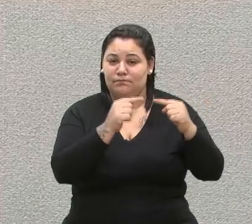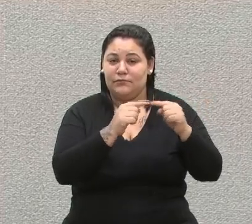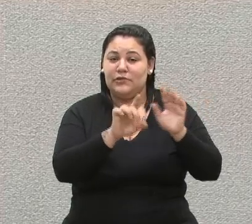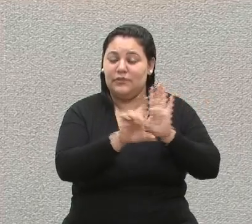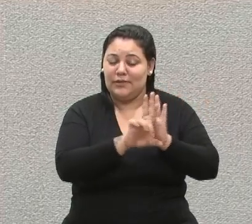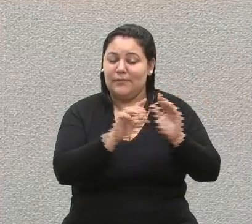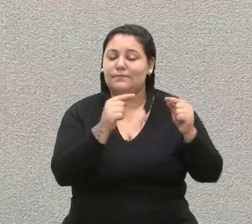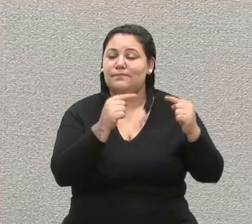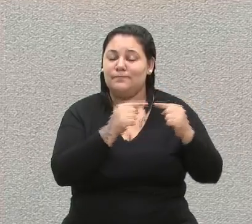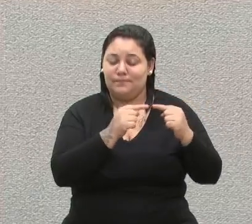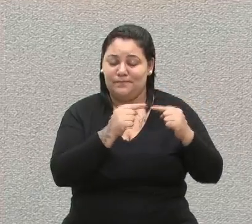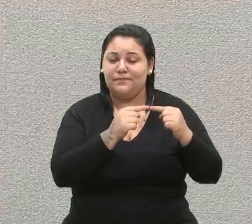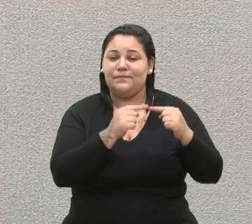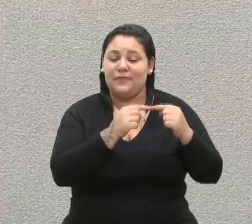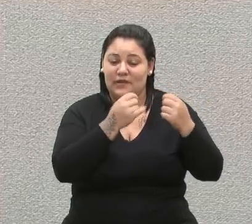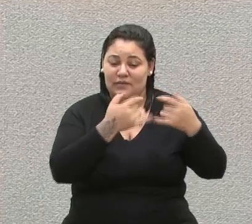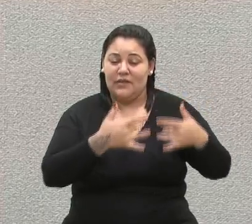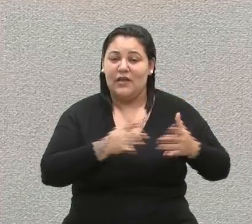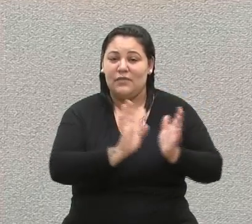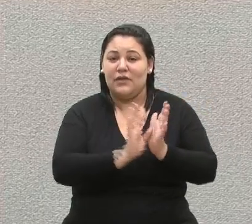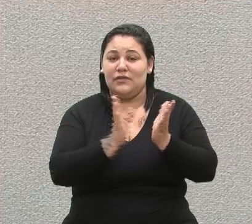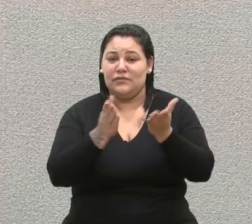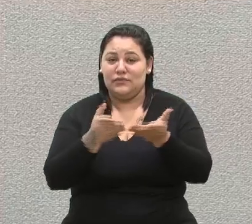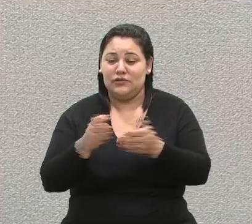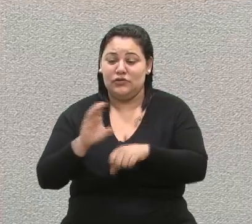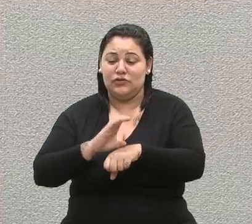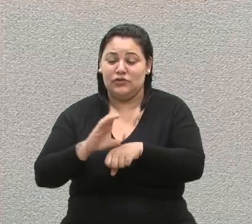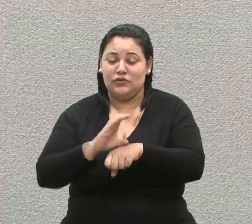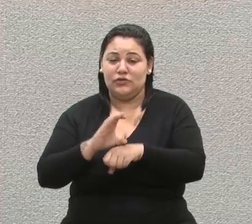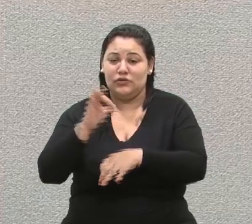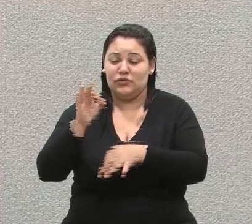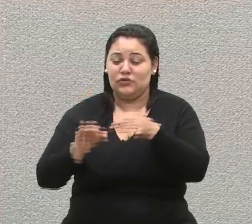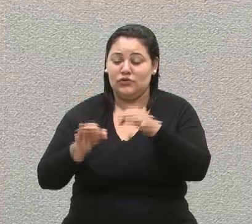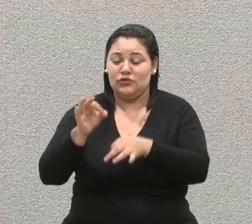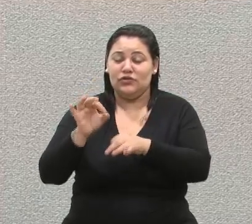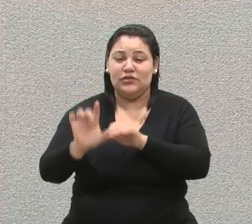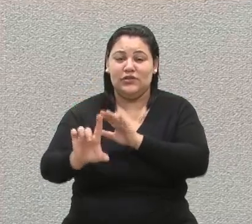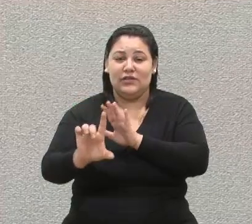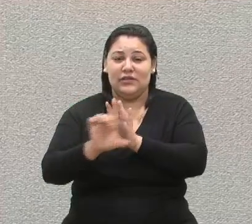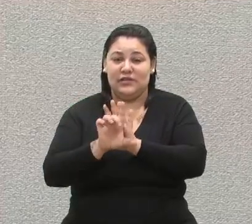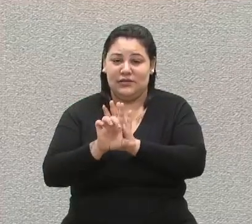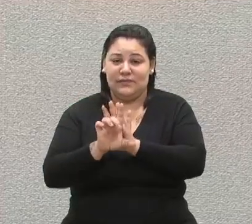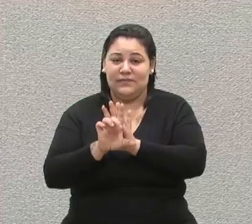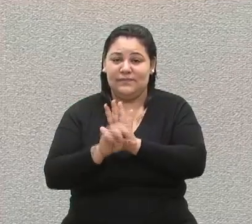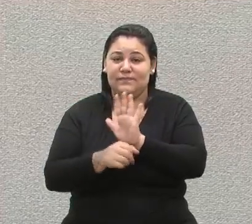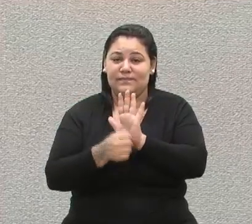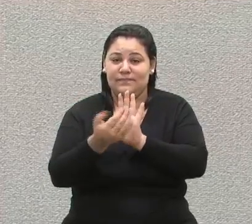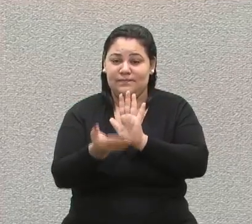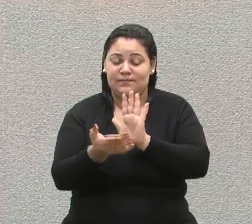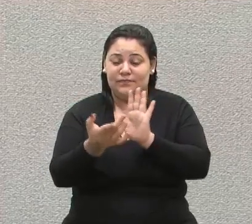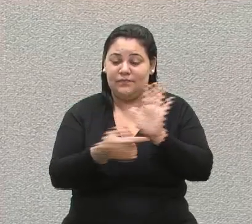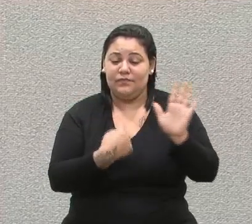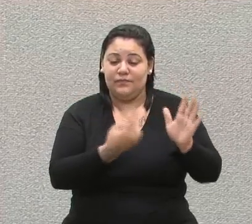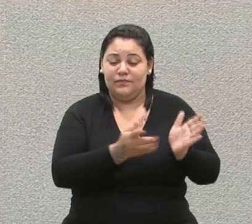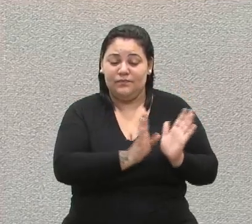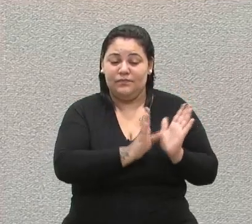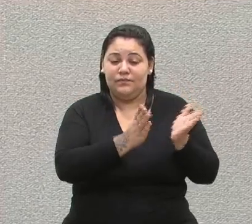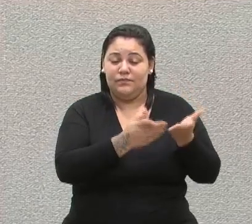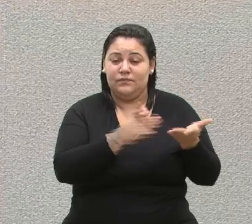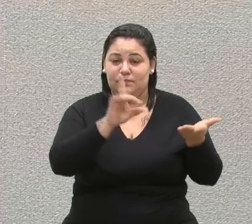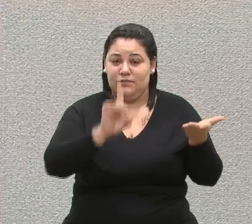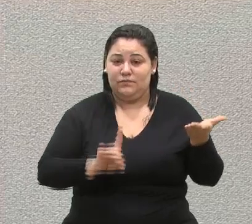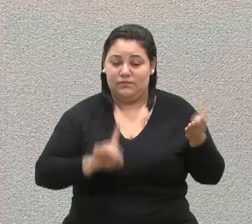legalidade, exarado pela Comissão de Constituição, Justiça e Legislação, esta Comissão de Direitos Humanos e